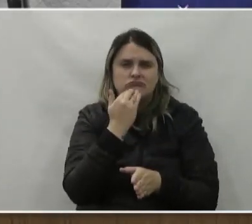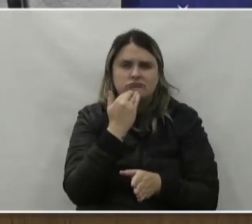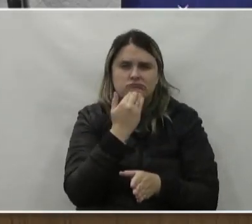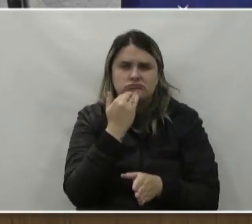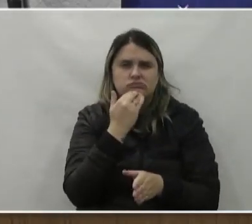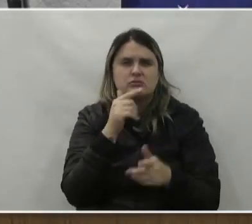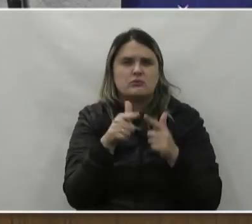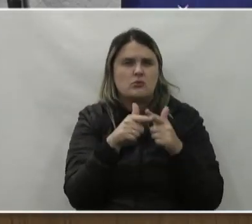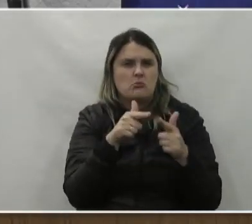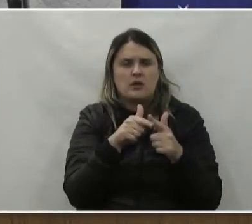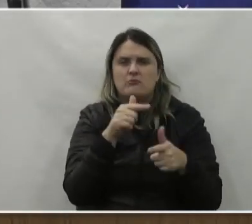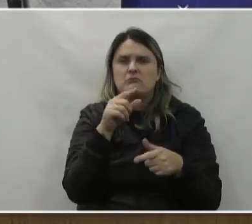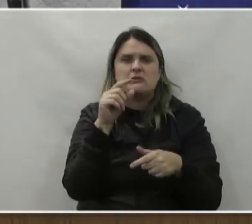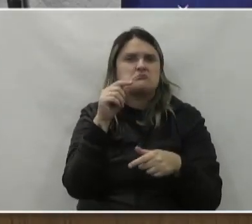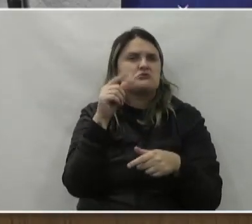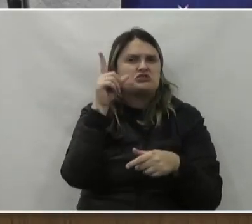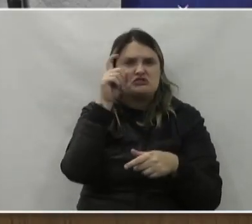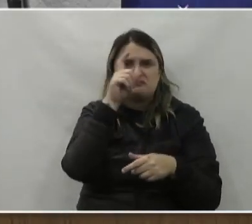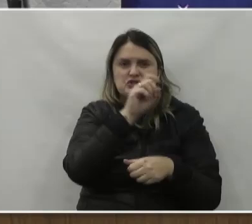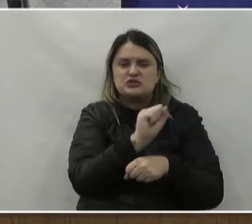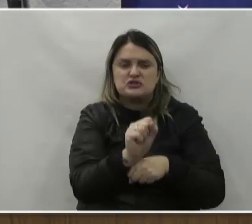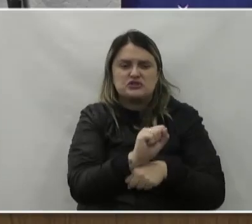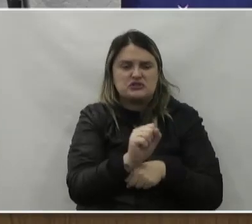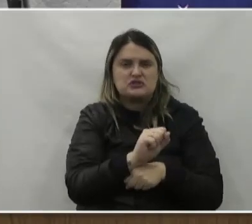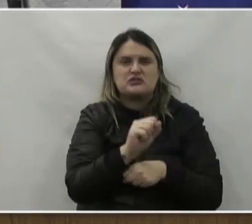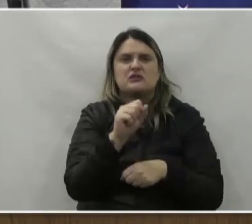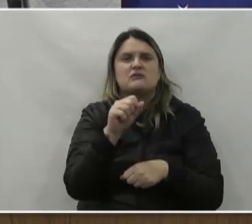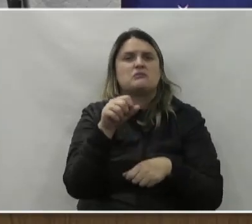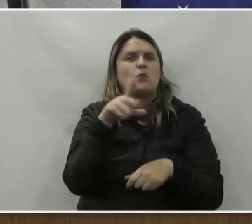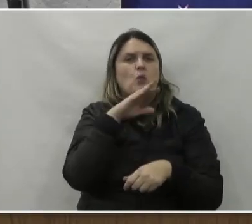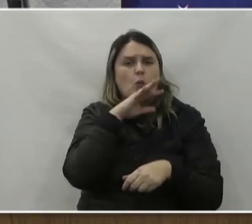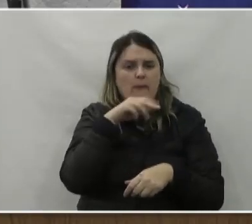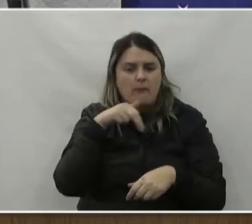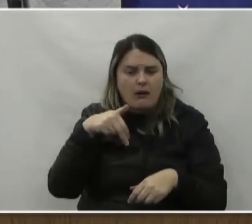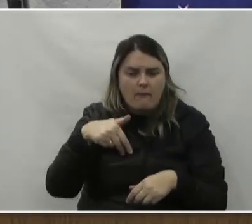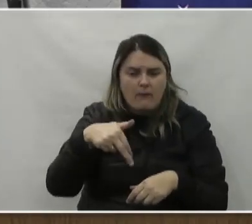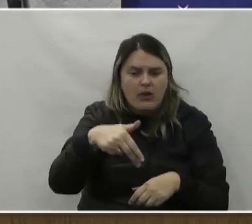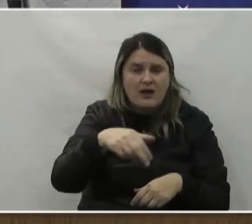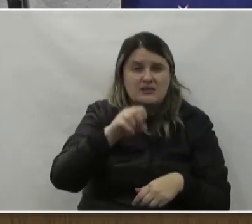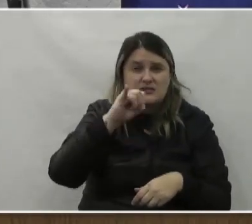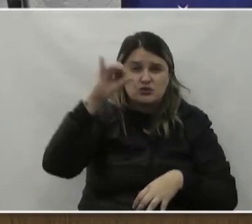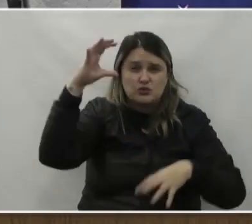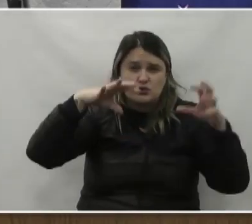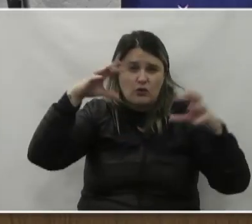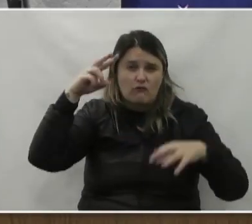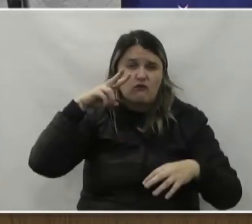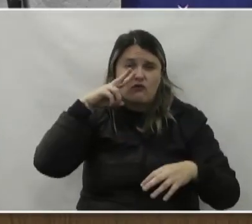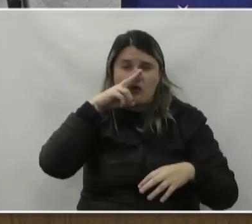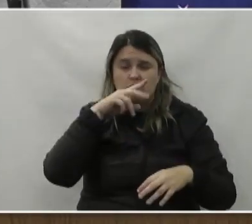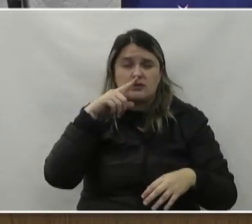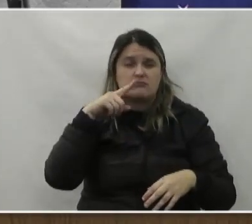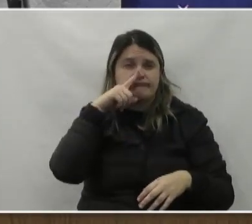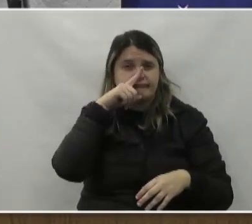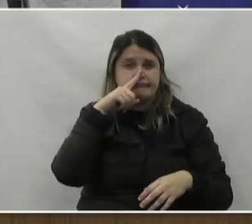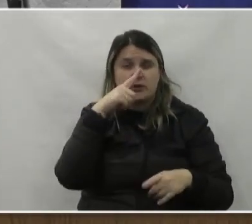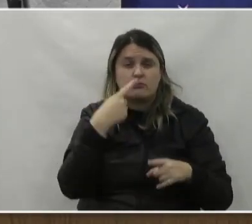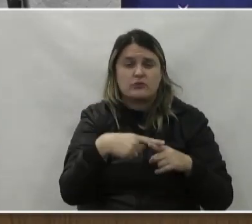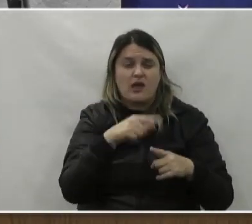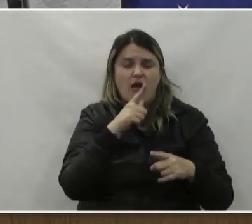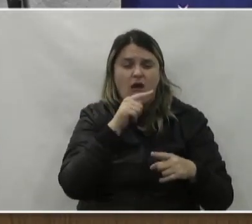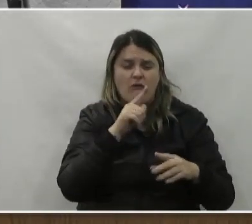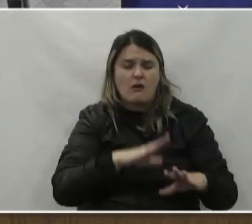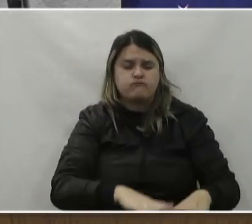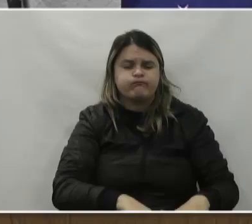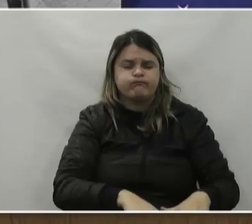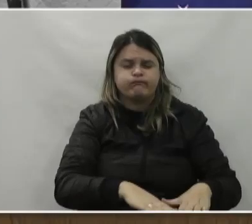dificultando o tráfego de veículos e pedestres, especialmente em períodos chuvosos, onde grande acúmulo de água fica